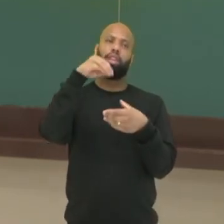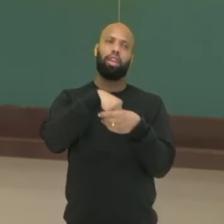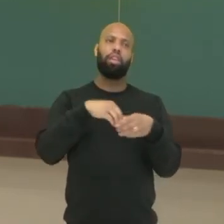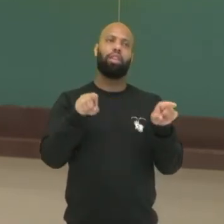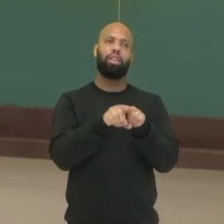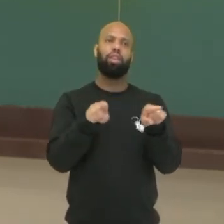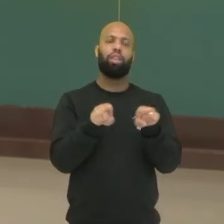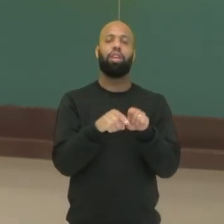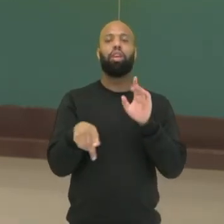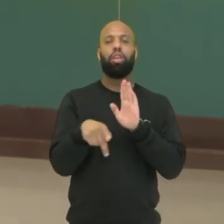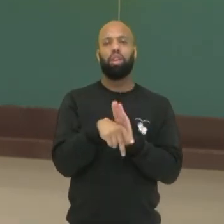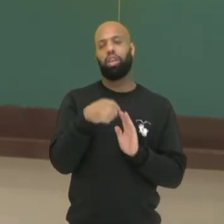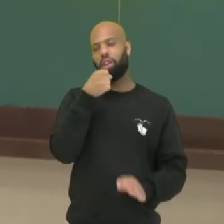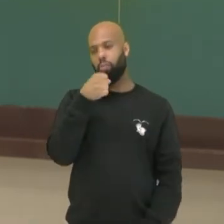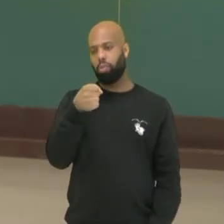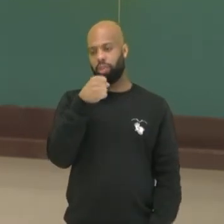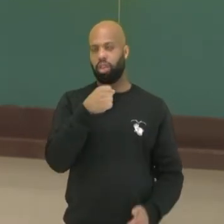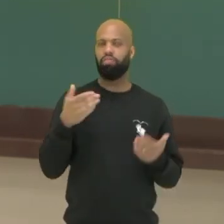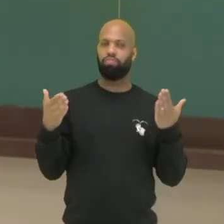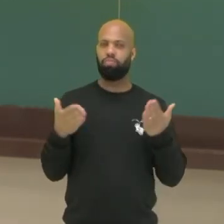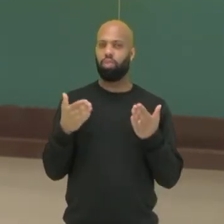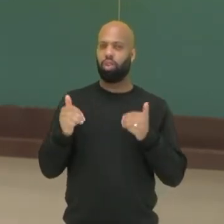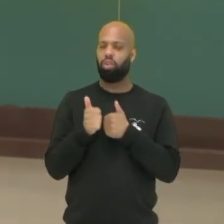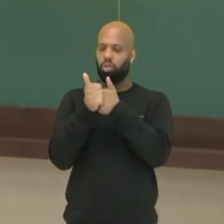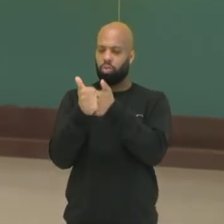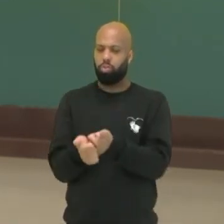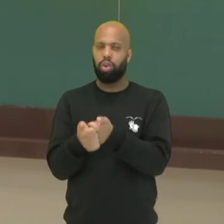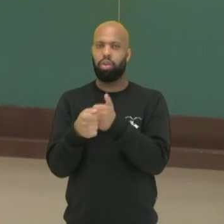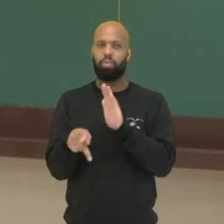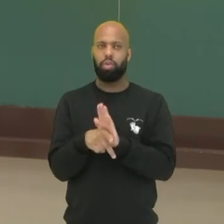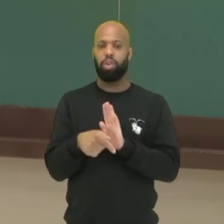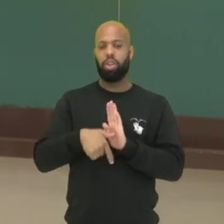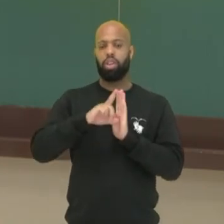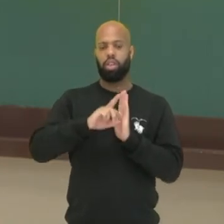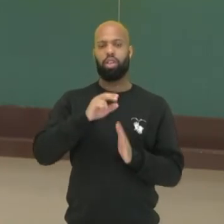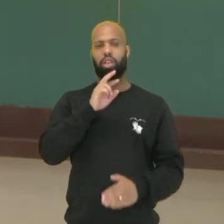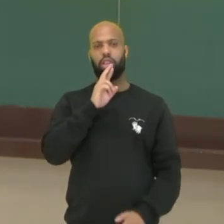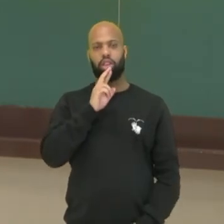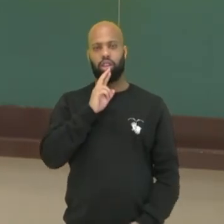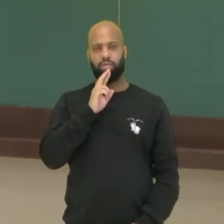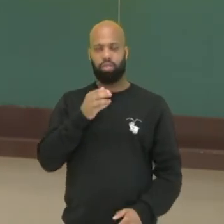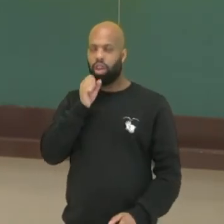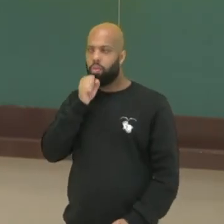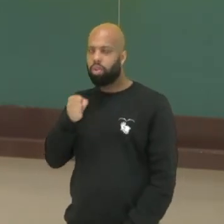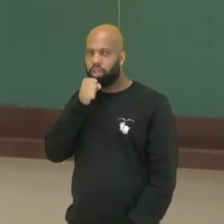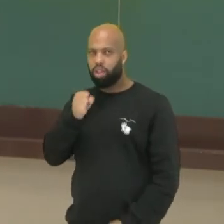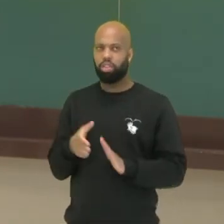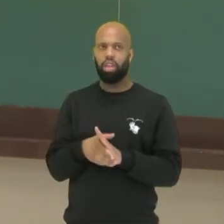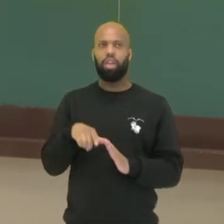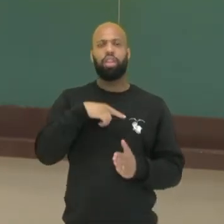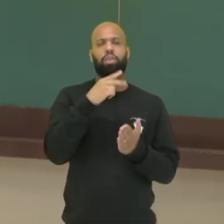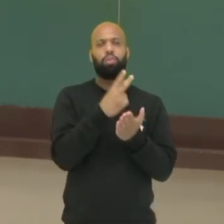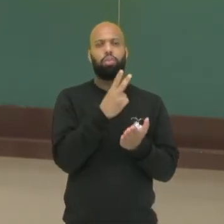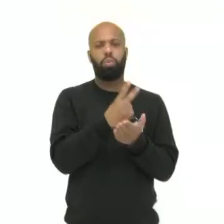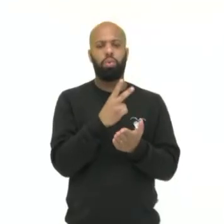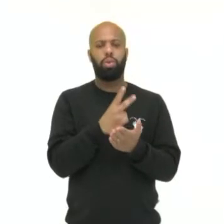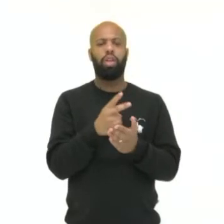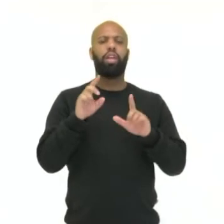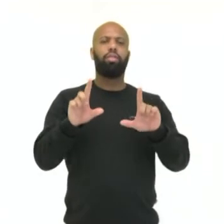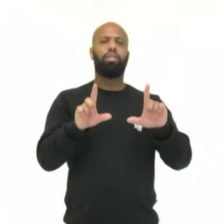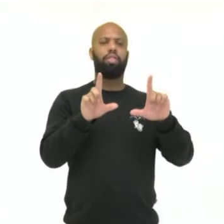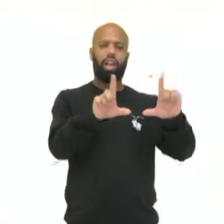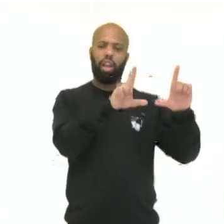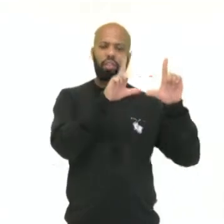da reportagem. Acompanhe aqui o trecho da reportagem anterior ali. A cena que se repete em dezenas de canais